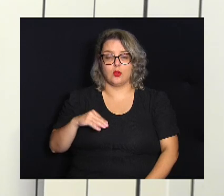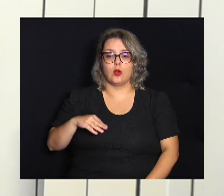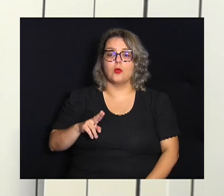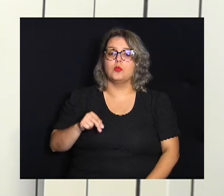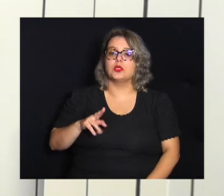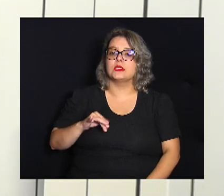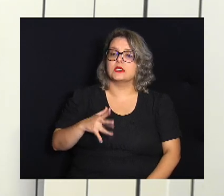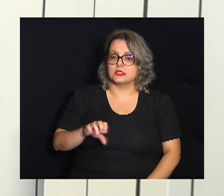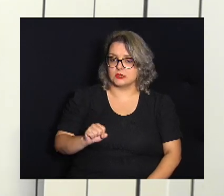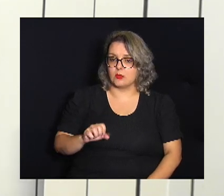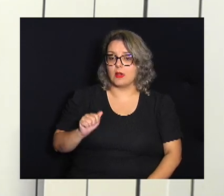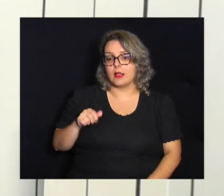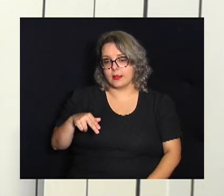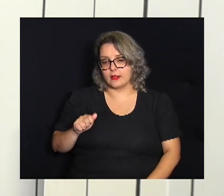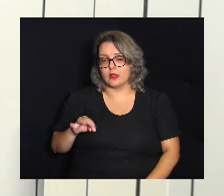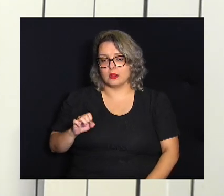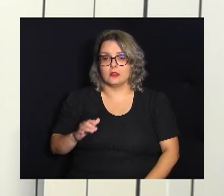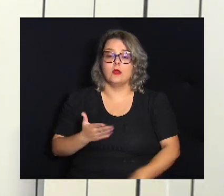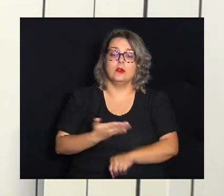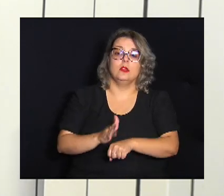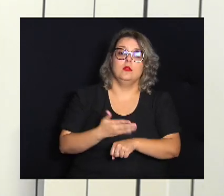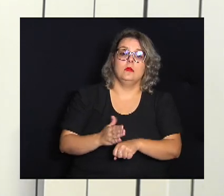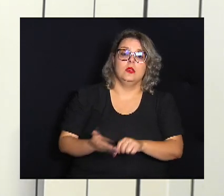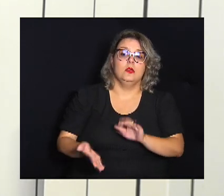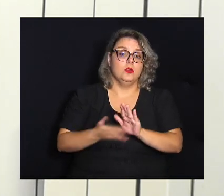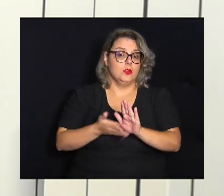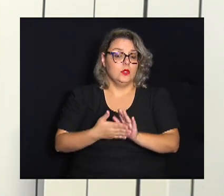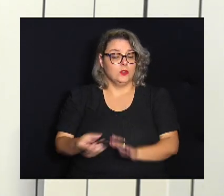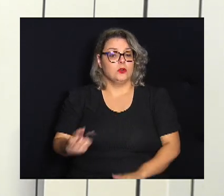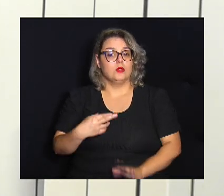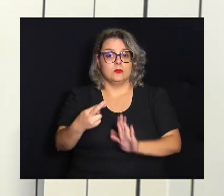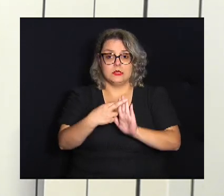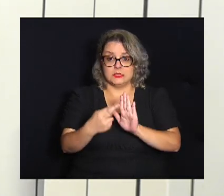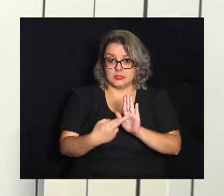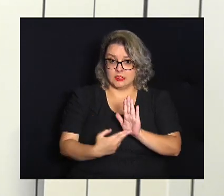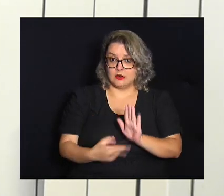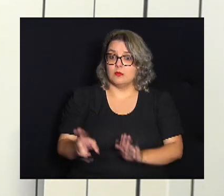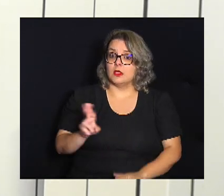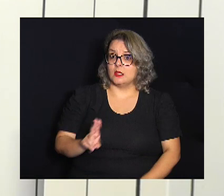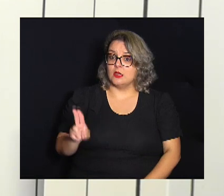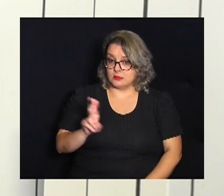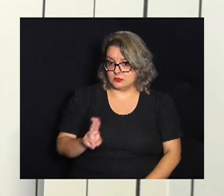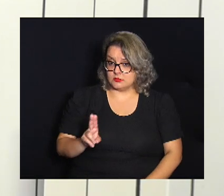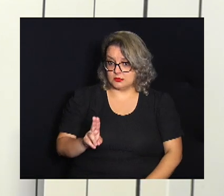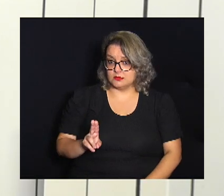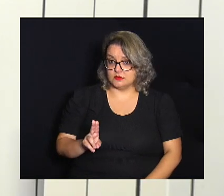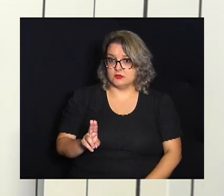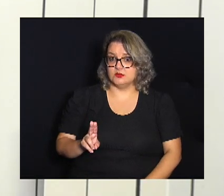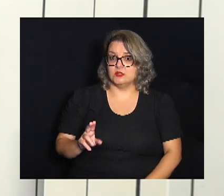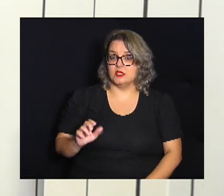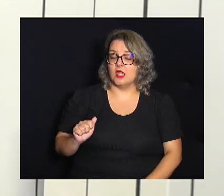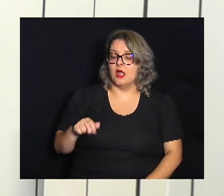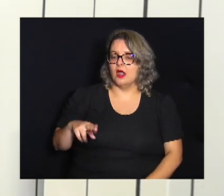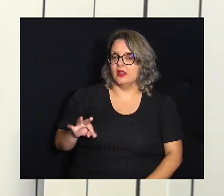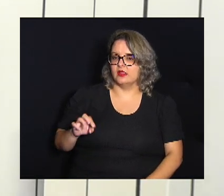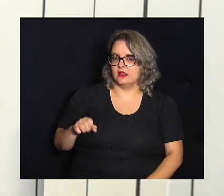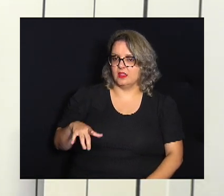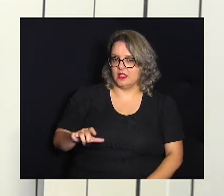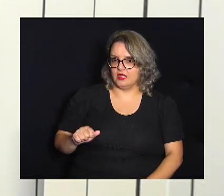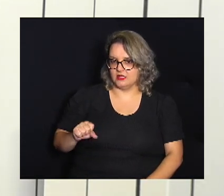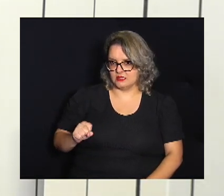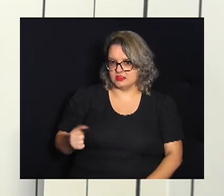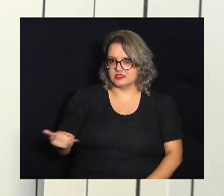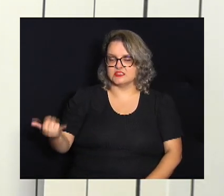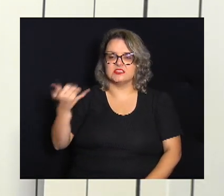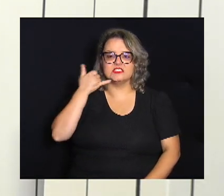Na prática, a proposta estabelece novas regras para a instalação de antenas de celular aqui em